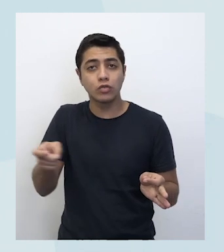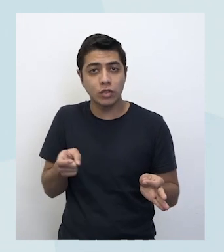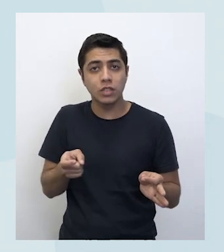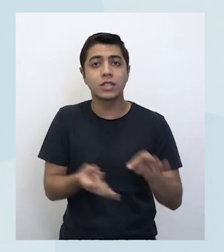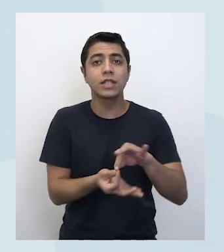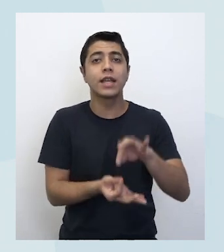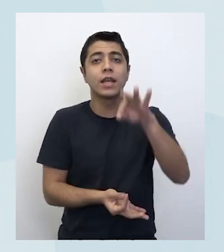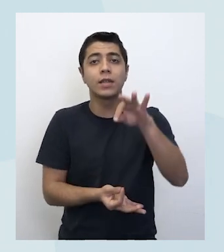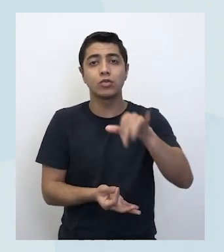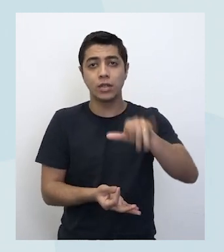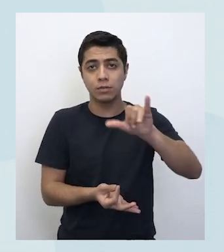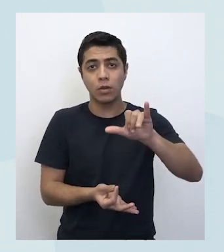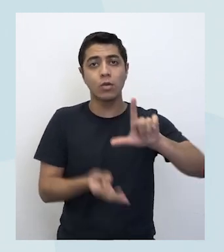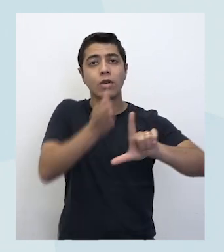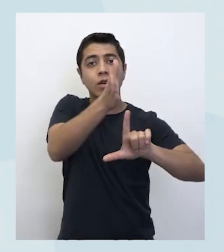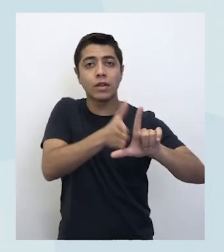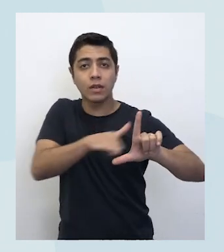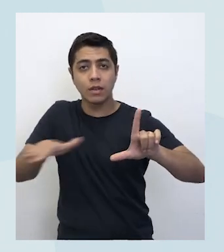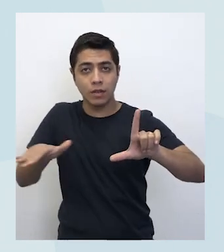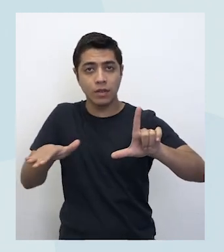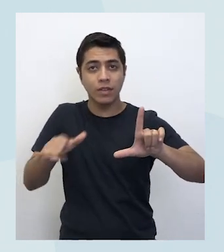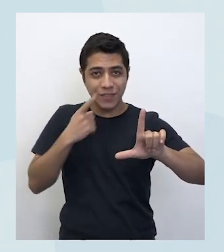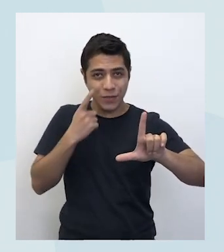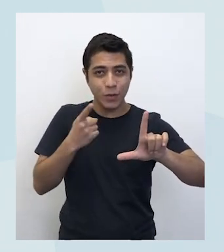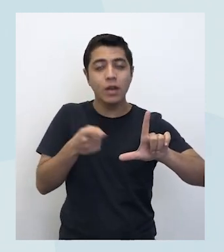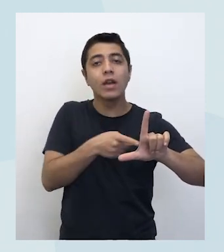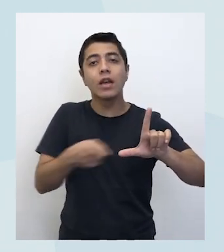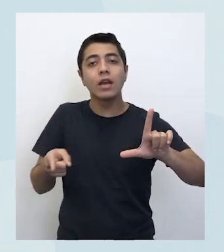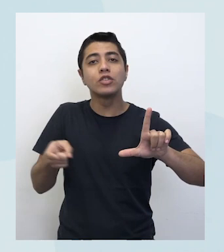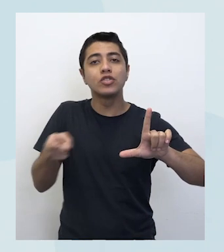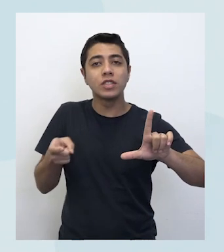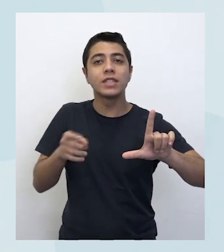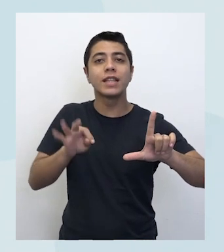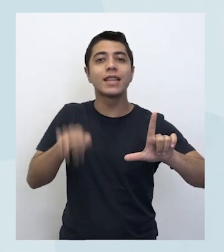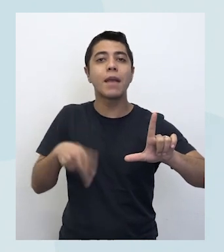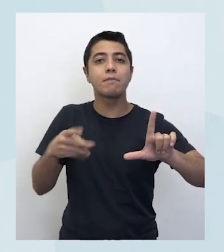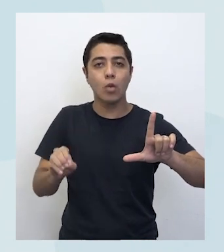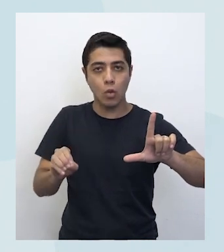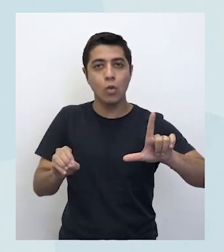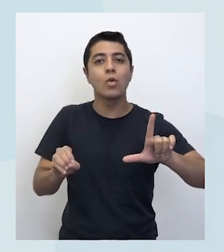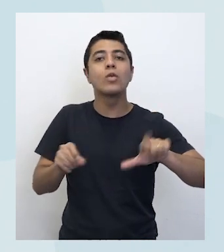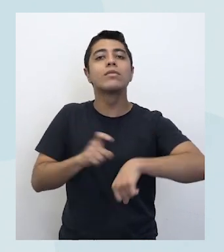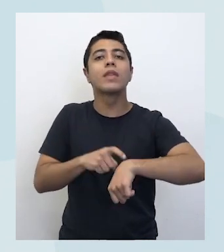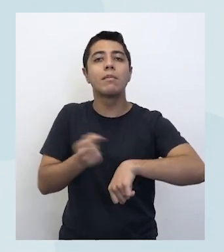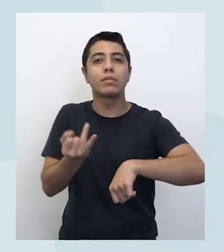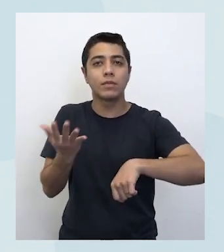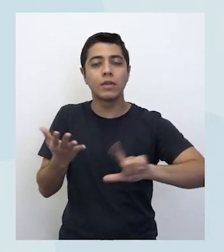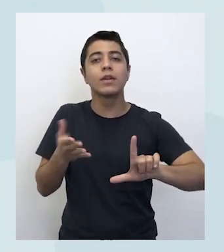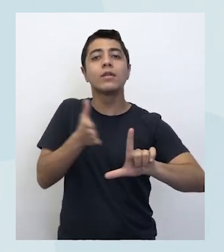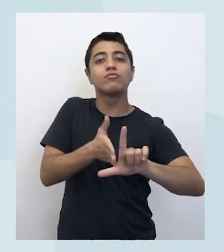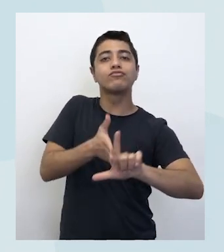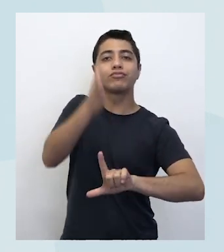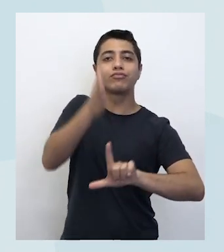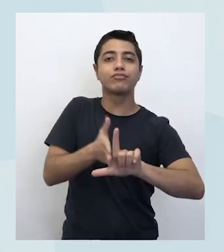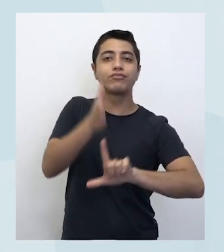tenho o tempo. E no eixo Y eu tenho o quê? A concentração pela unidade de mol por litro. Então, eu saio do zero e vou aumentando